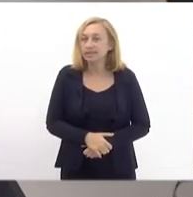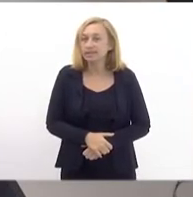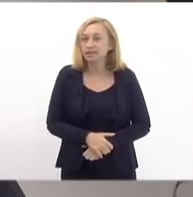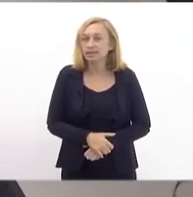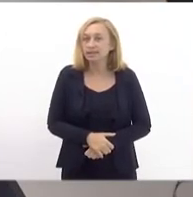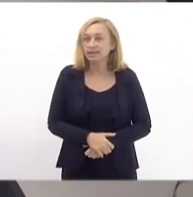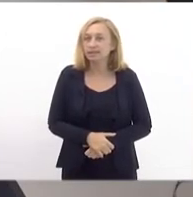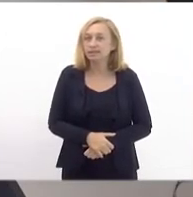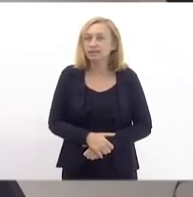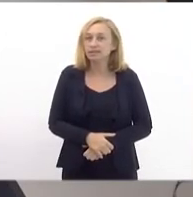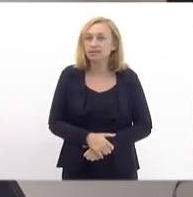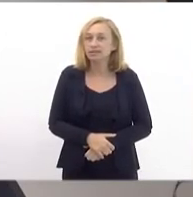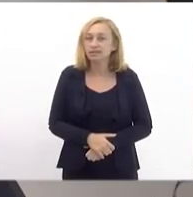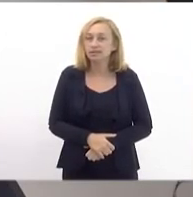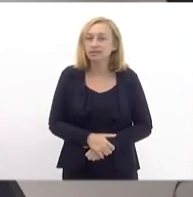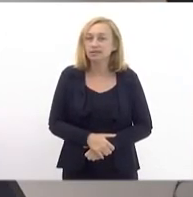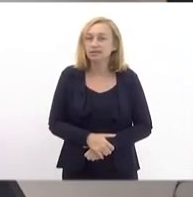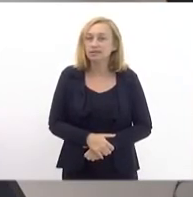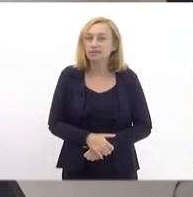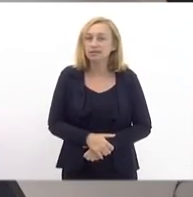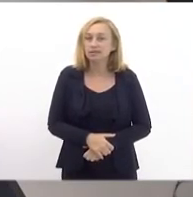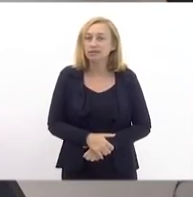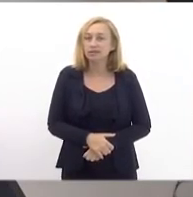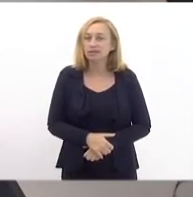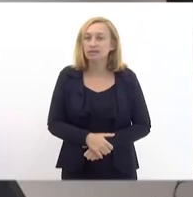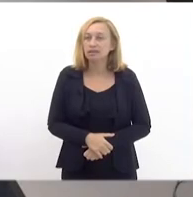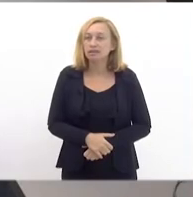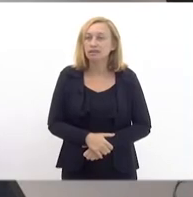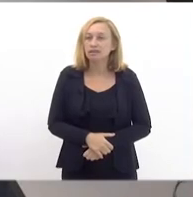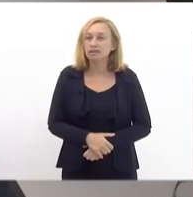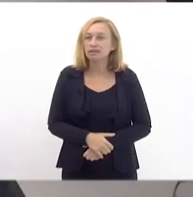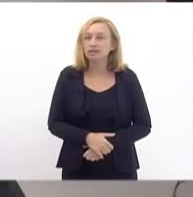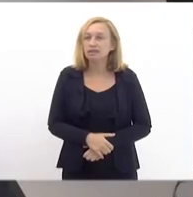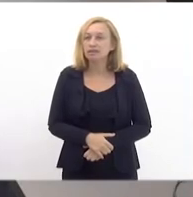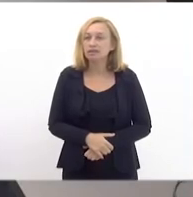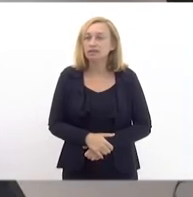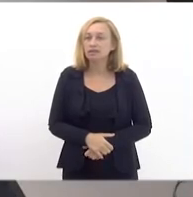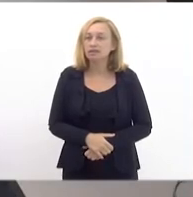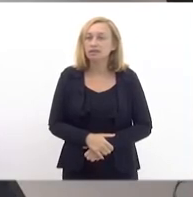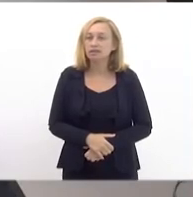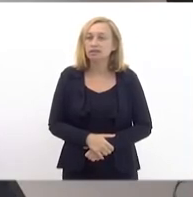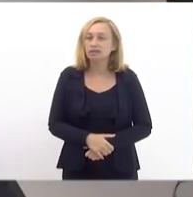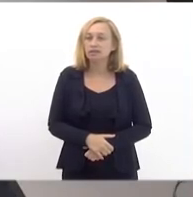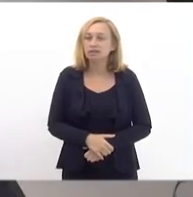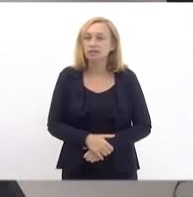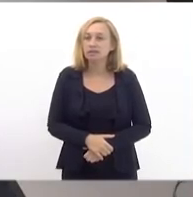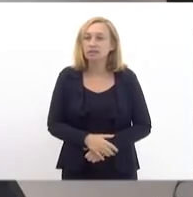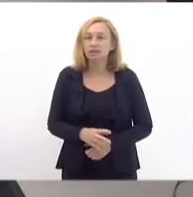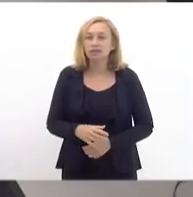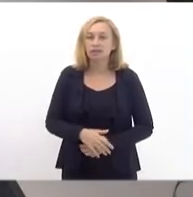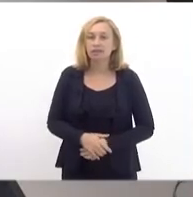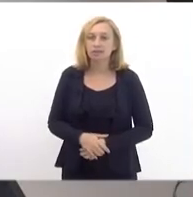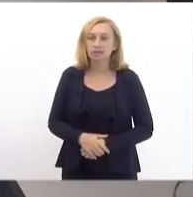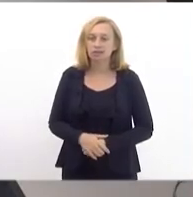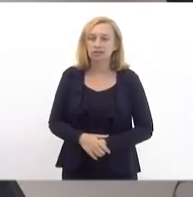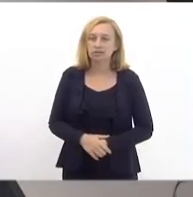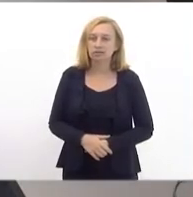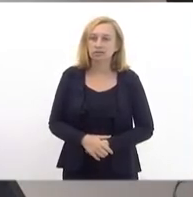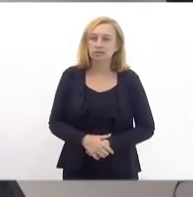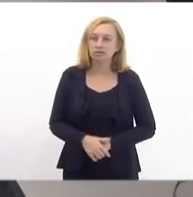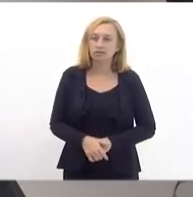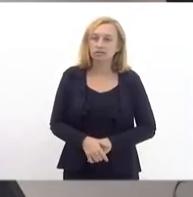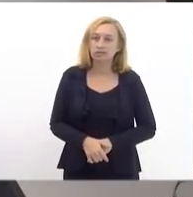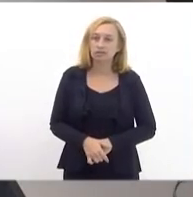Montese quer falar, Montese? Obrigado. Deputada Lucinha, por favor,